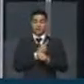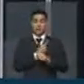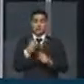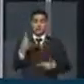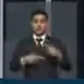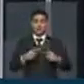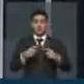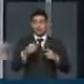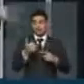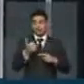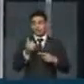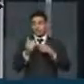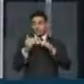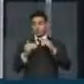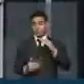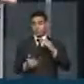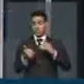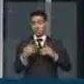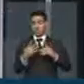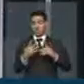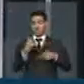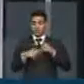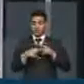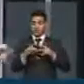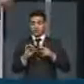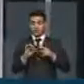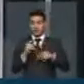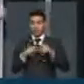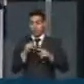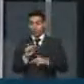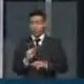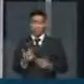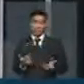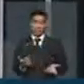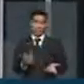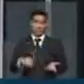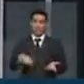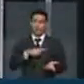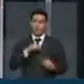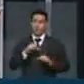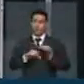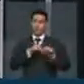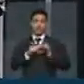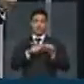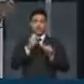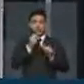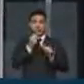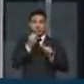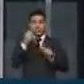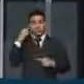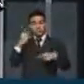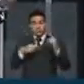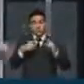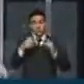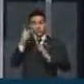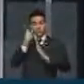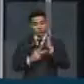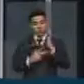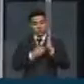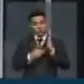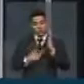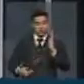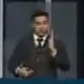16 para 14 depois para 10 depois para 8 ou seja nós estamos invertendo em vez de discutirmos as políticas públicas